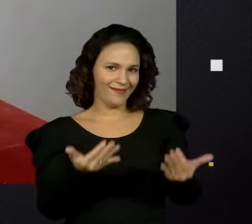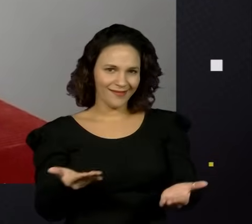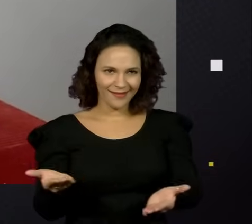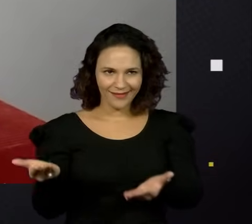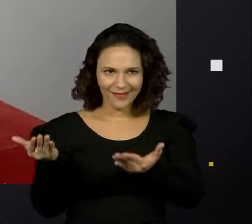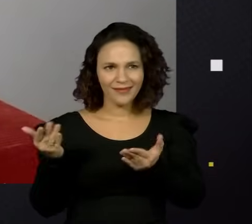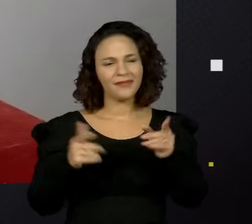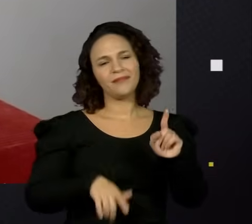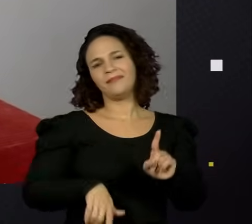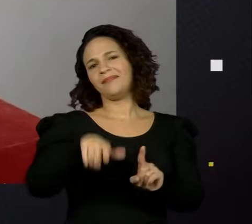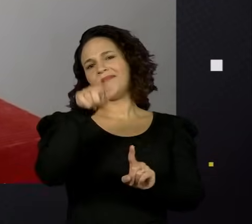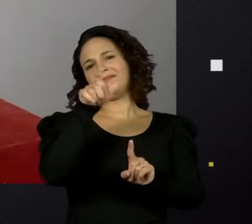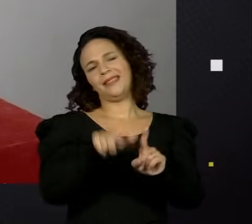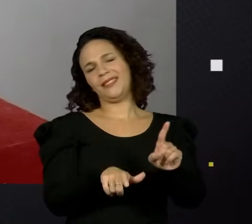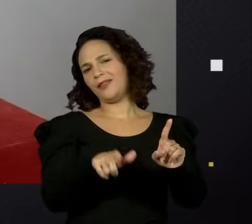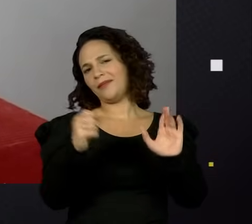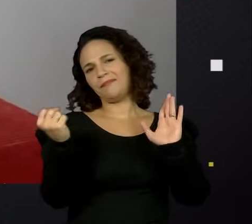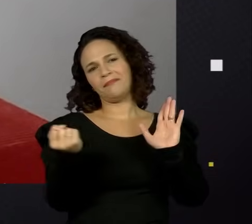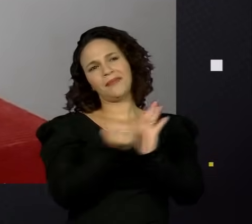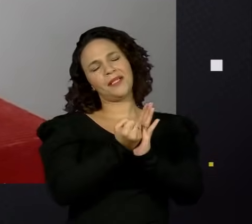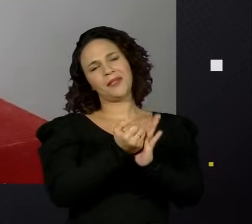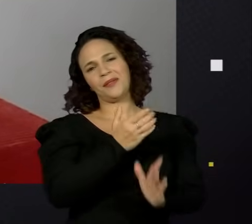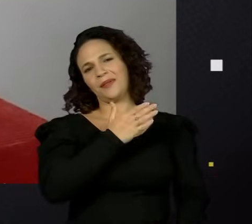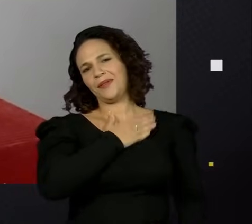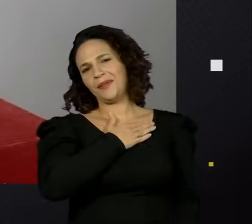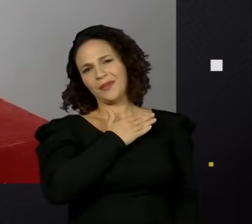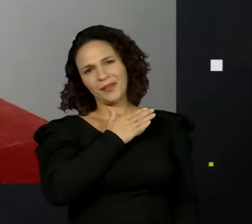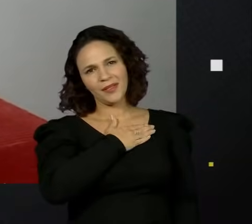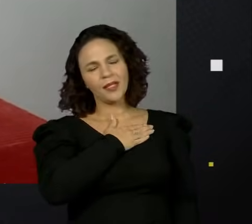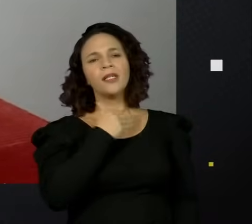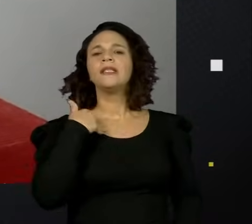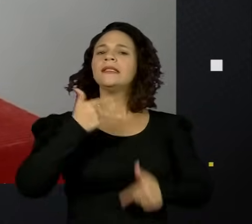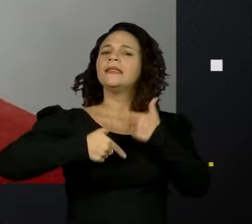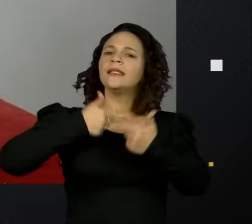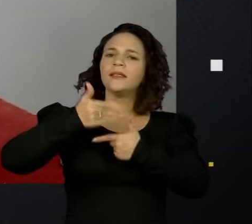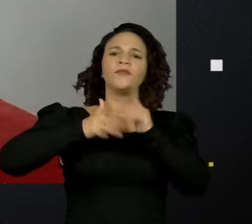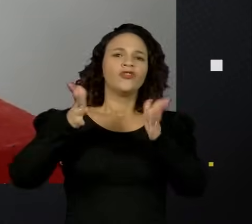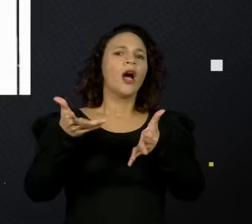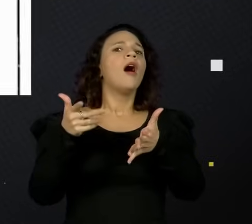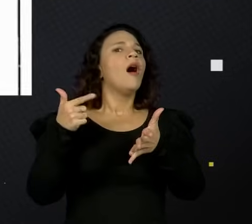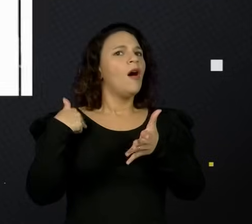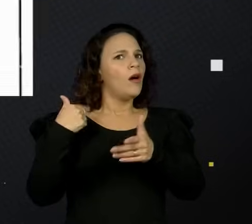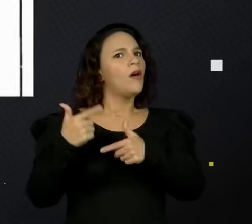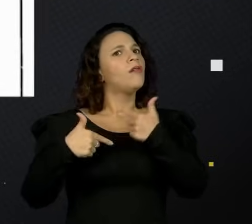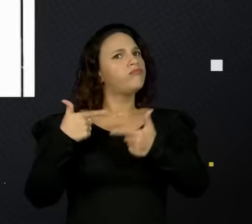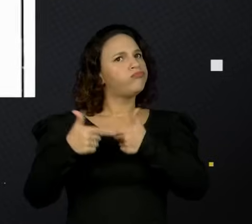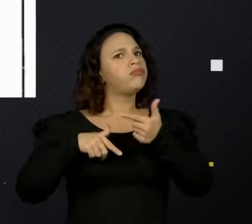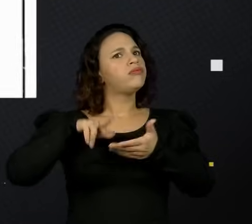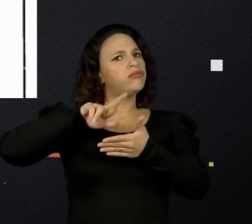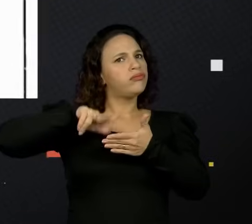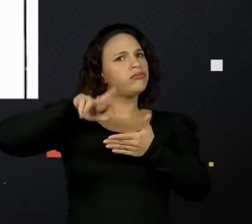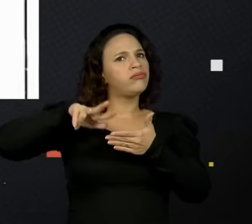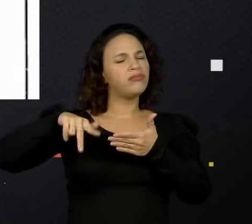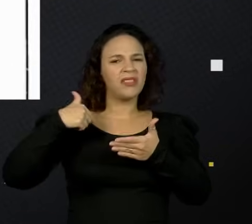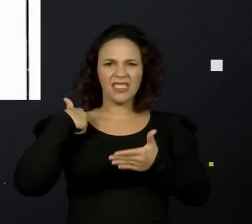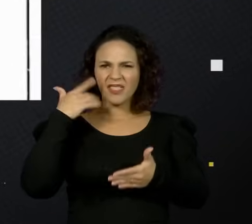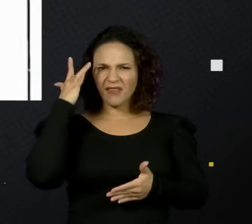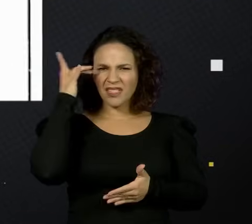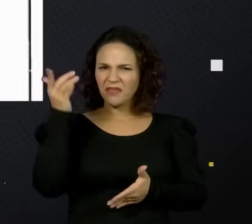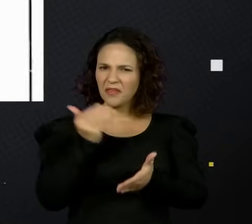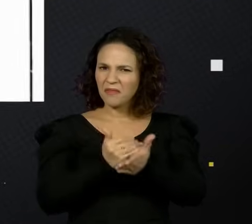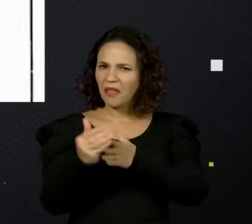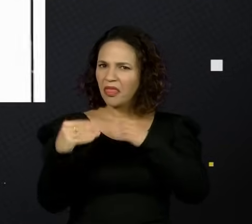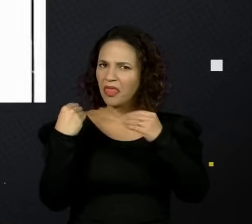uma pessoa inesquecível para mim. Trabalhamos juntos várias vezes, aliás. Se eu não me engano, você começou uma